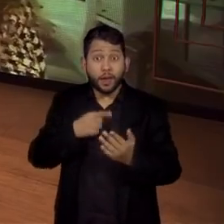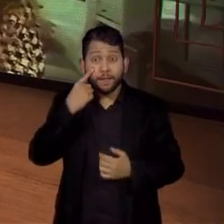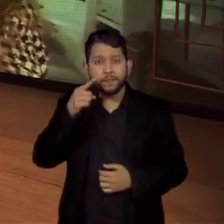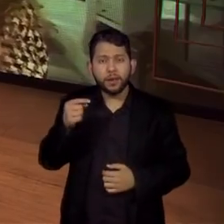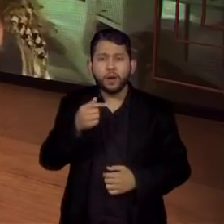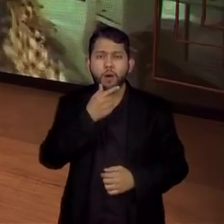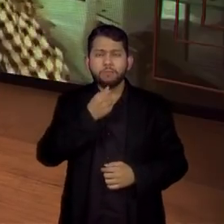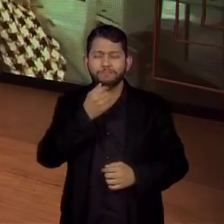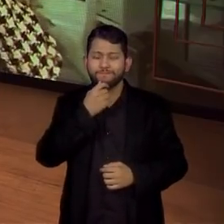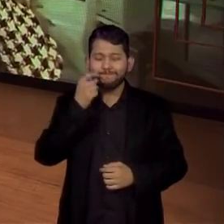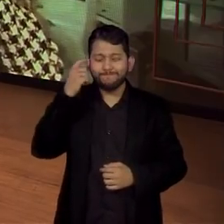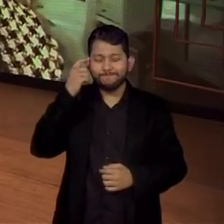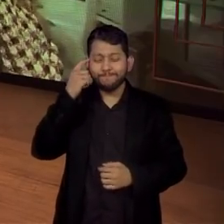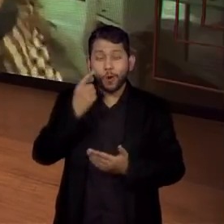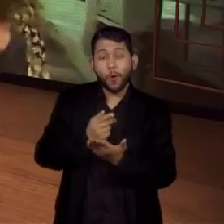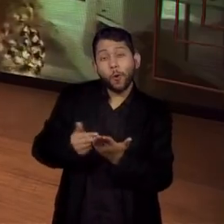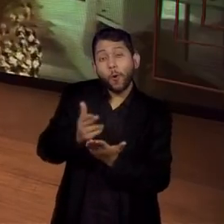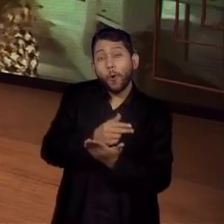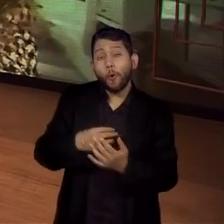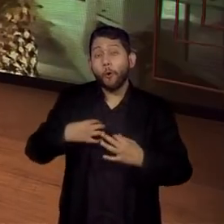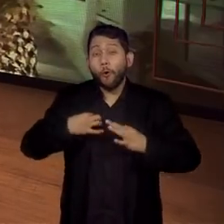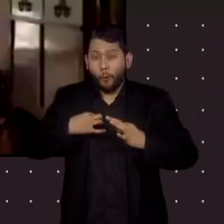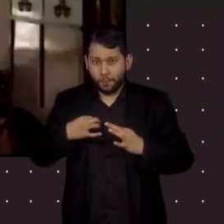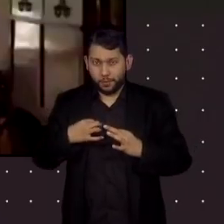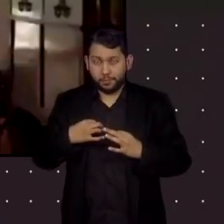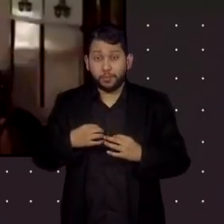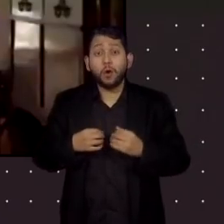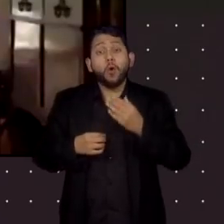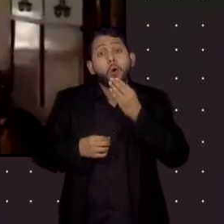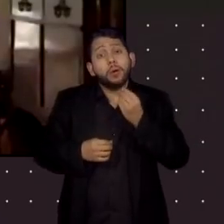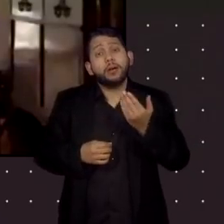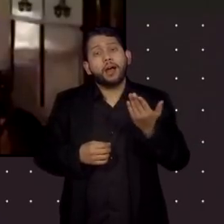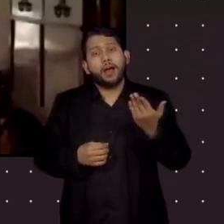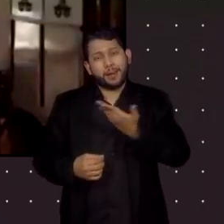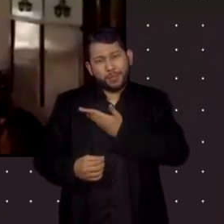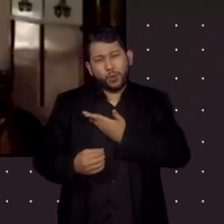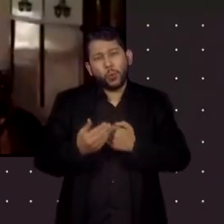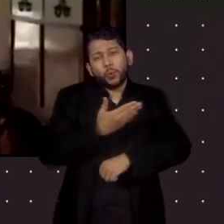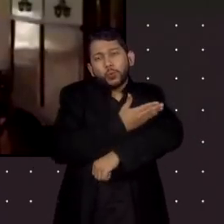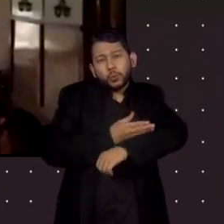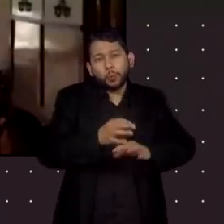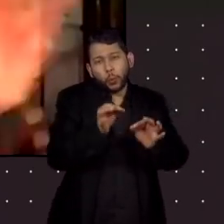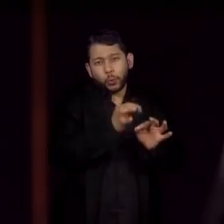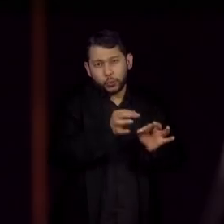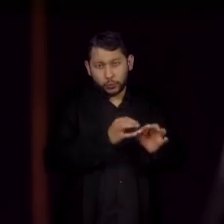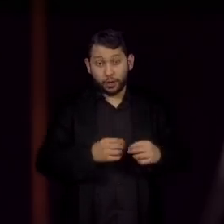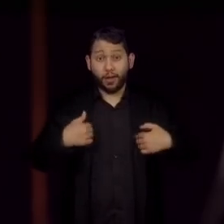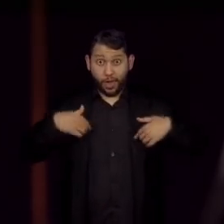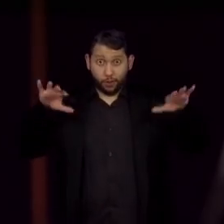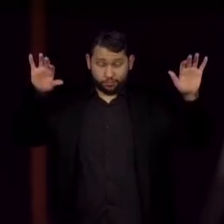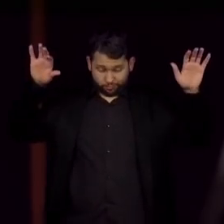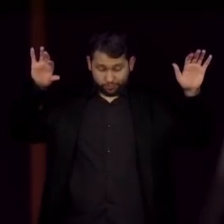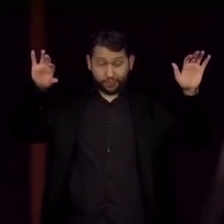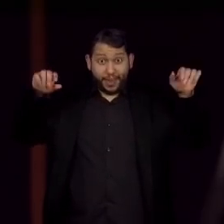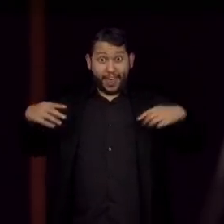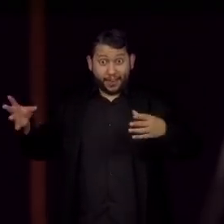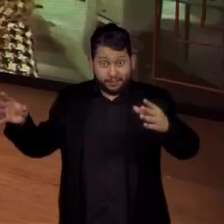umas coisas para mim. Nós trouxemos um costureiro, um amigo nosso, eu ficava de manequim, e a saia